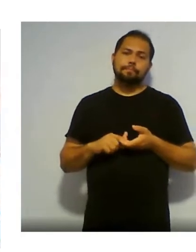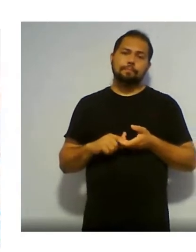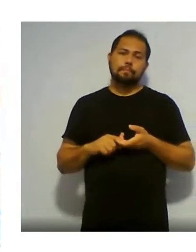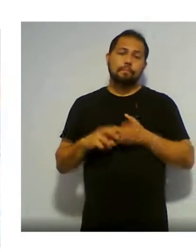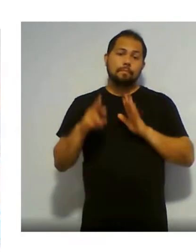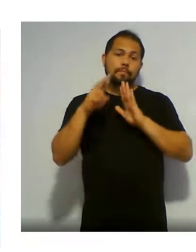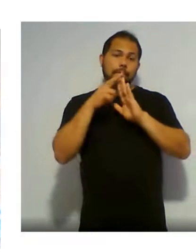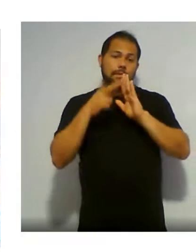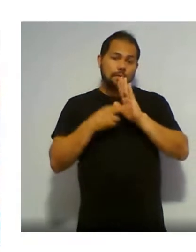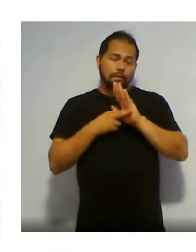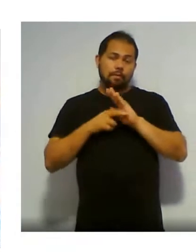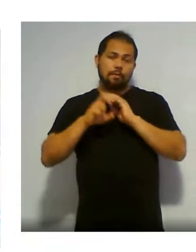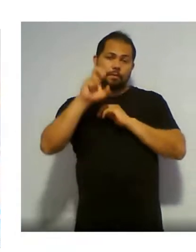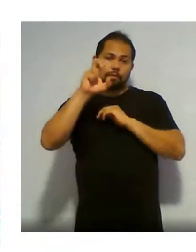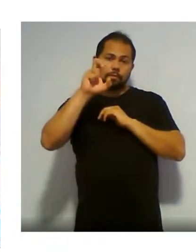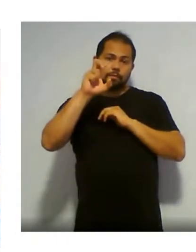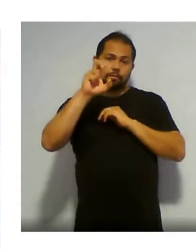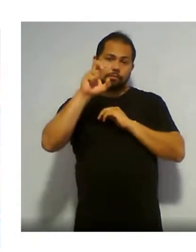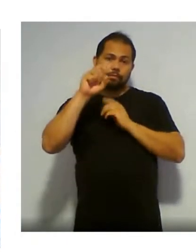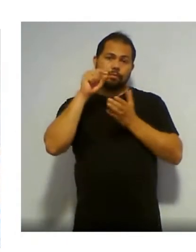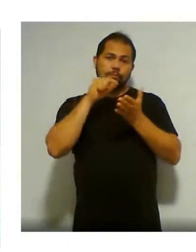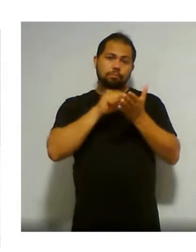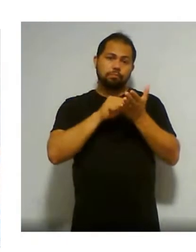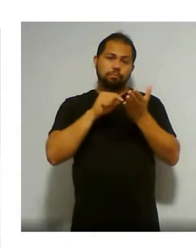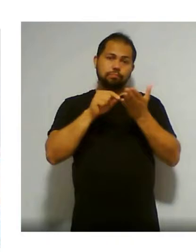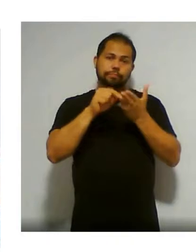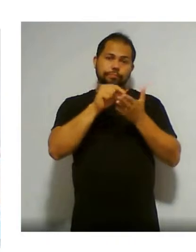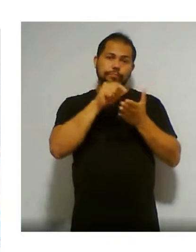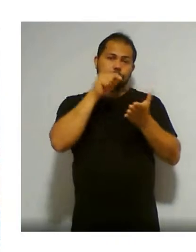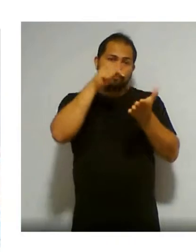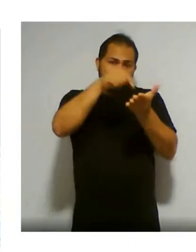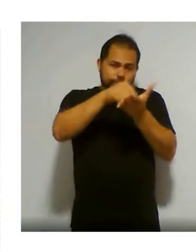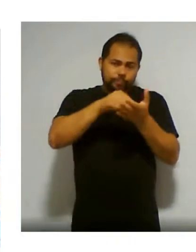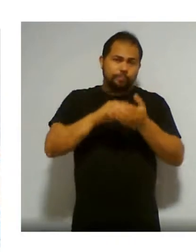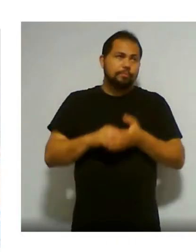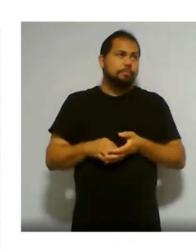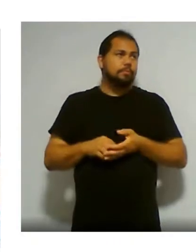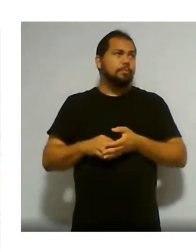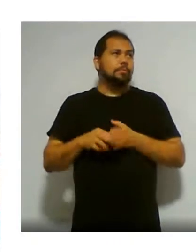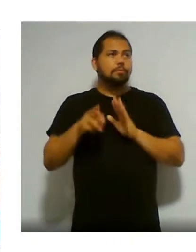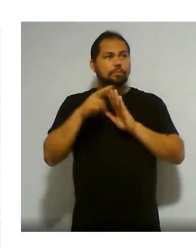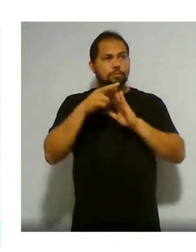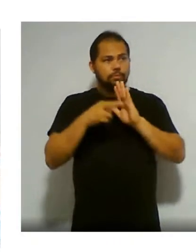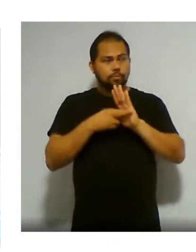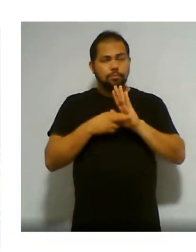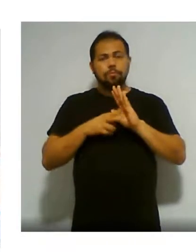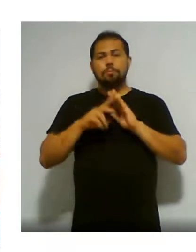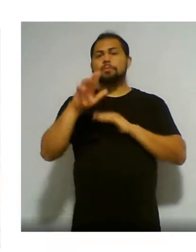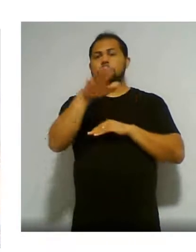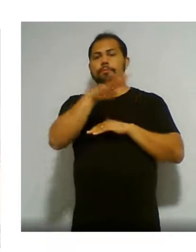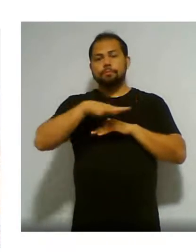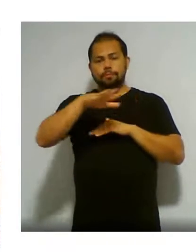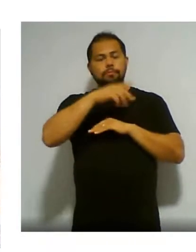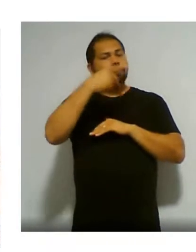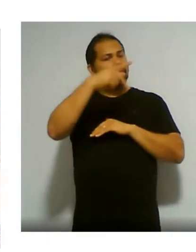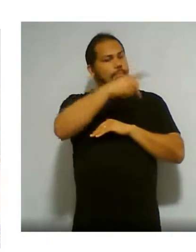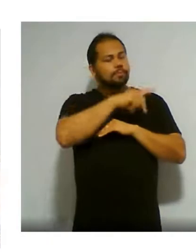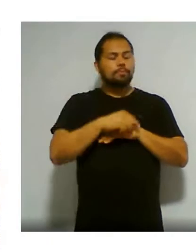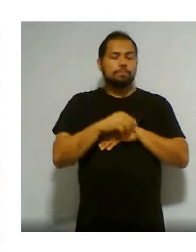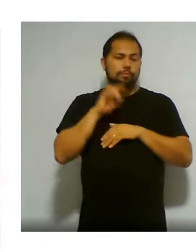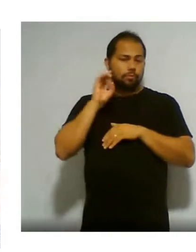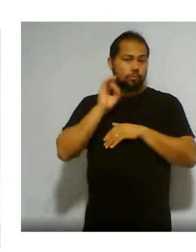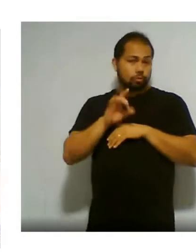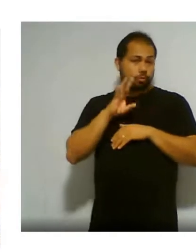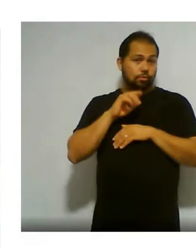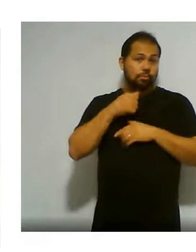5 pontos continua sendo a regra geral para vocês, a não ser que a pasta térmica, o fabricante da pasta